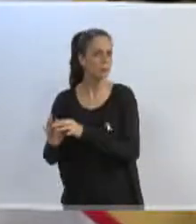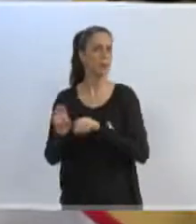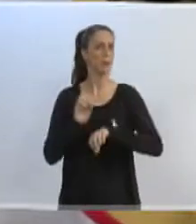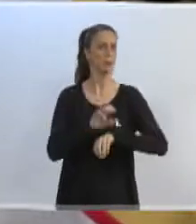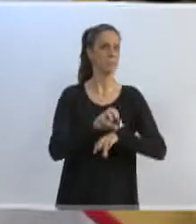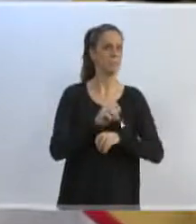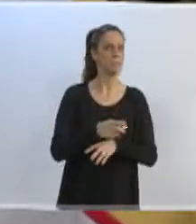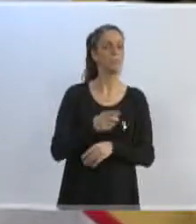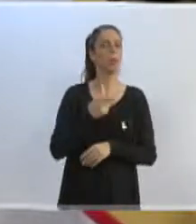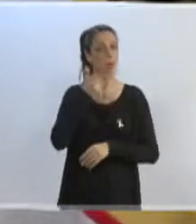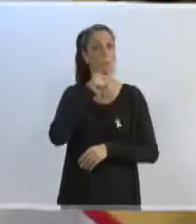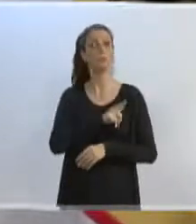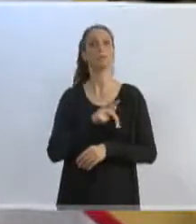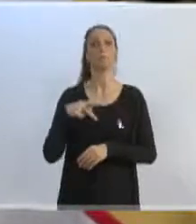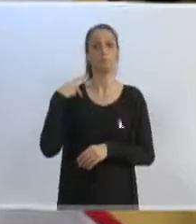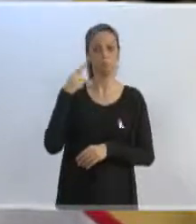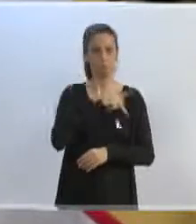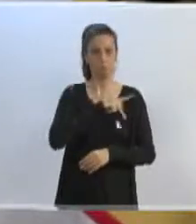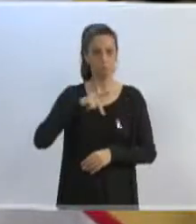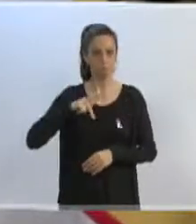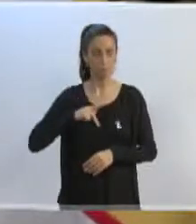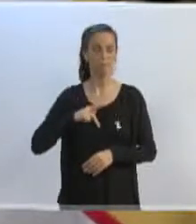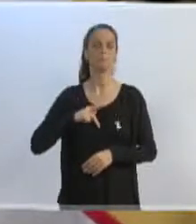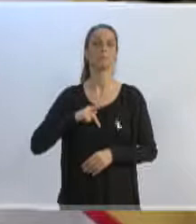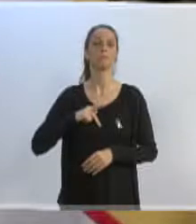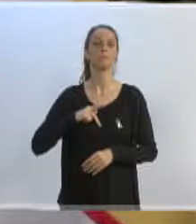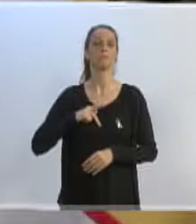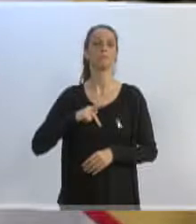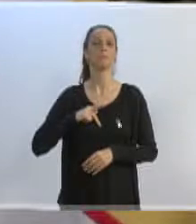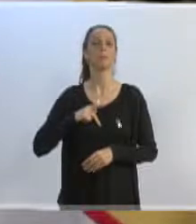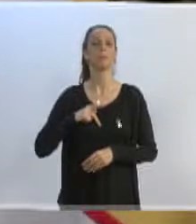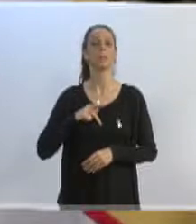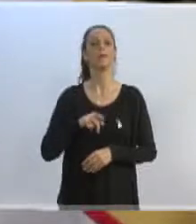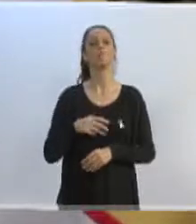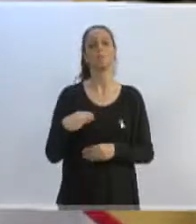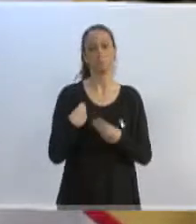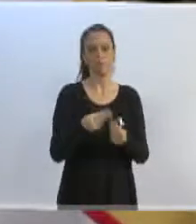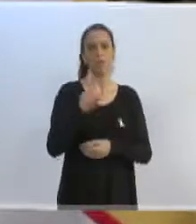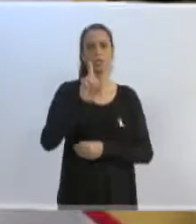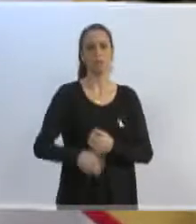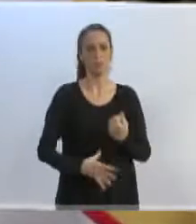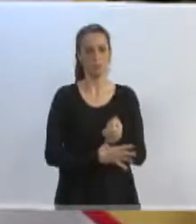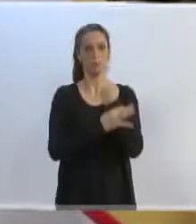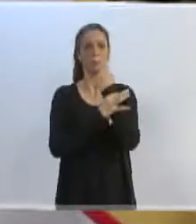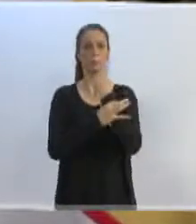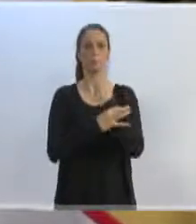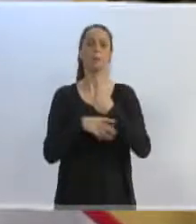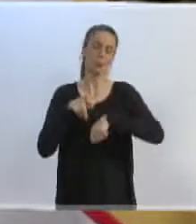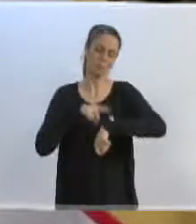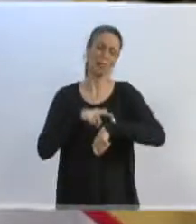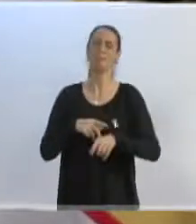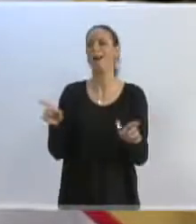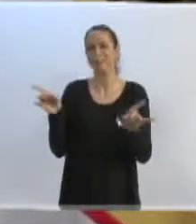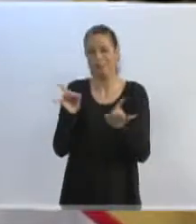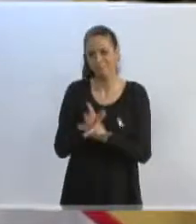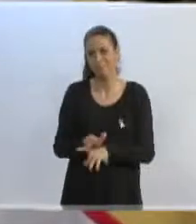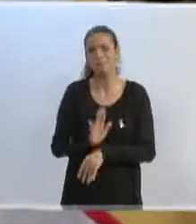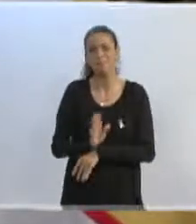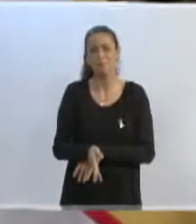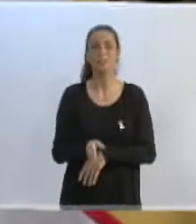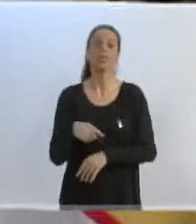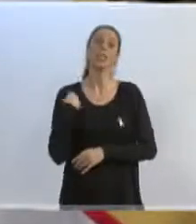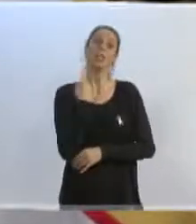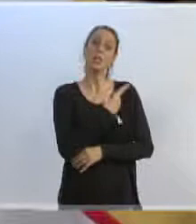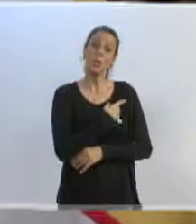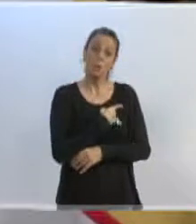para desempenhar políticas públicas que assegurem os direitos. Finalizando o meu tempo, gostaria de dizer que nós,